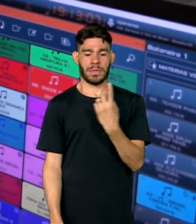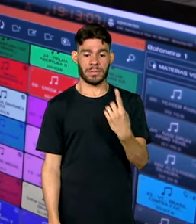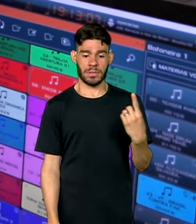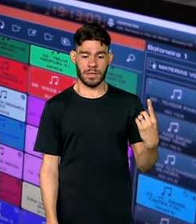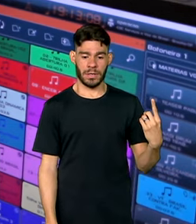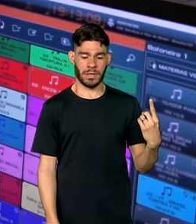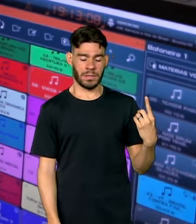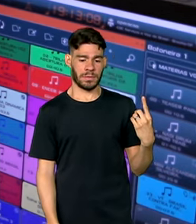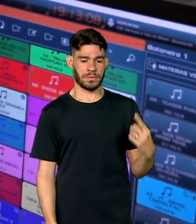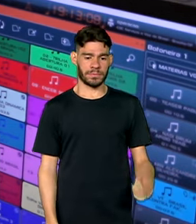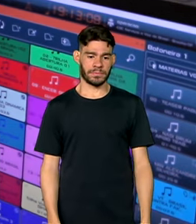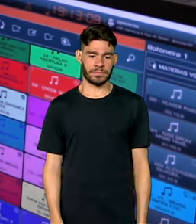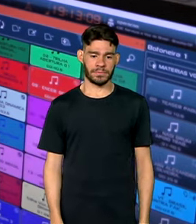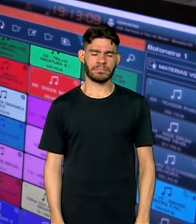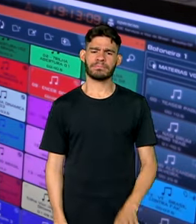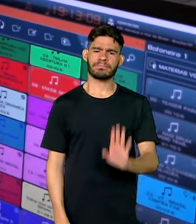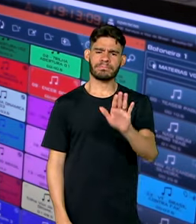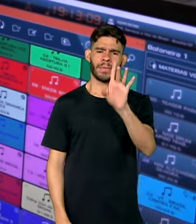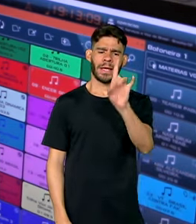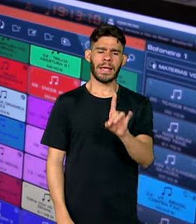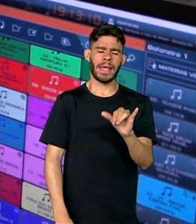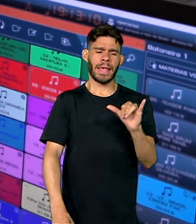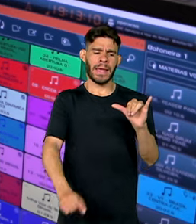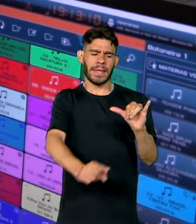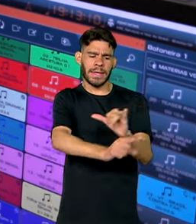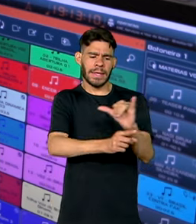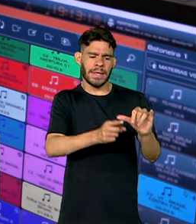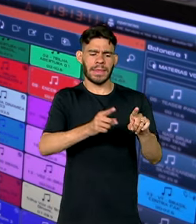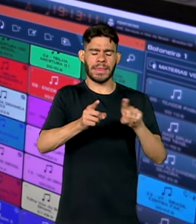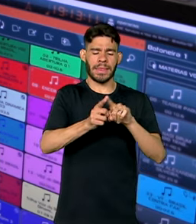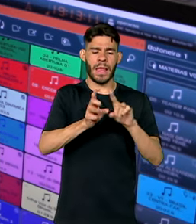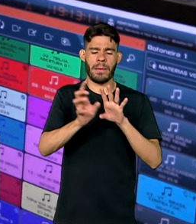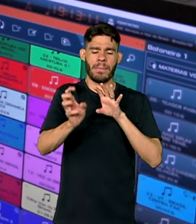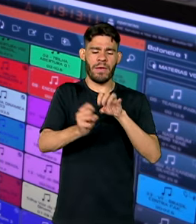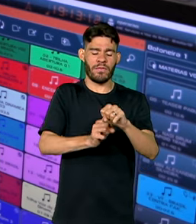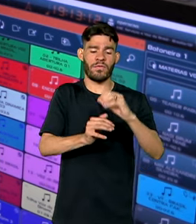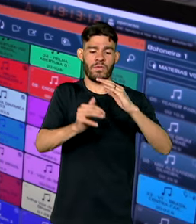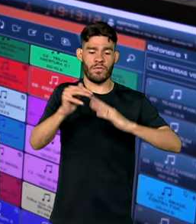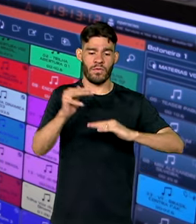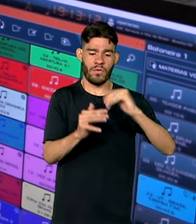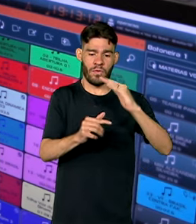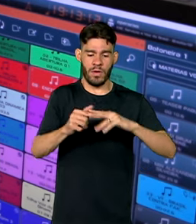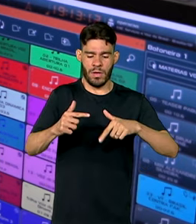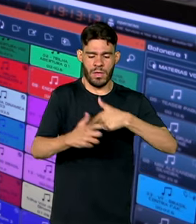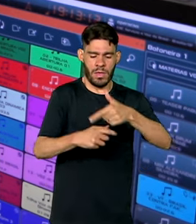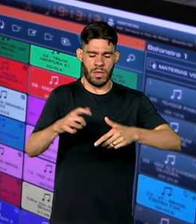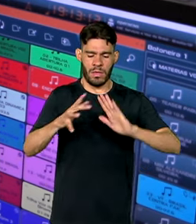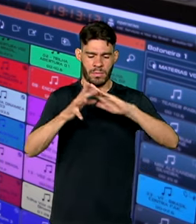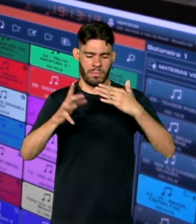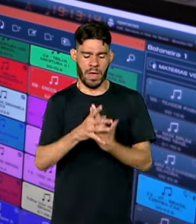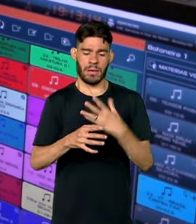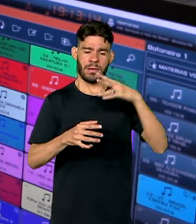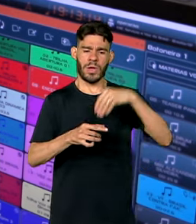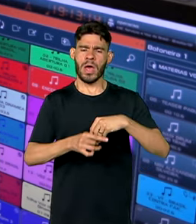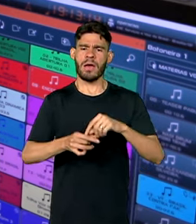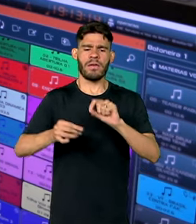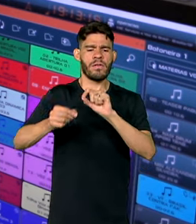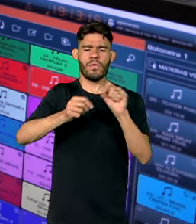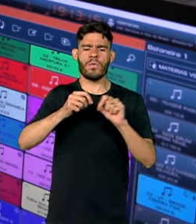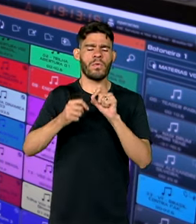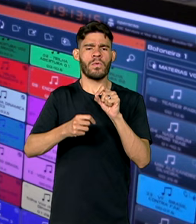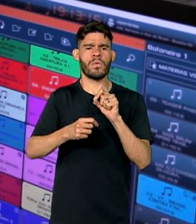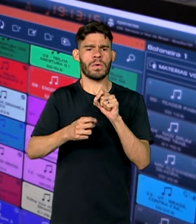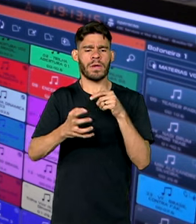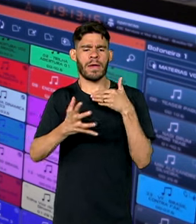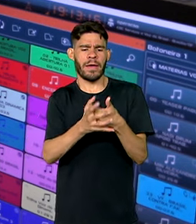ente agora diretora estratégia também prevê a formação dos profissionais que atuam nas escolas né O que que foi feito nesse sentido até